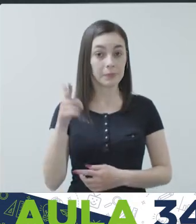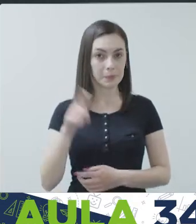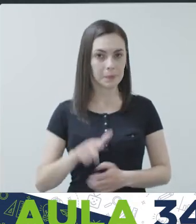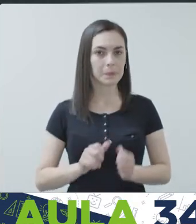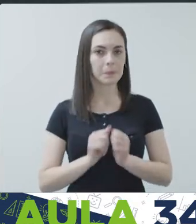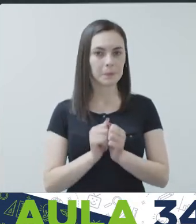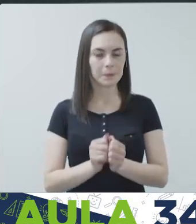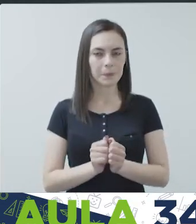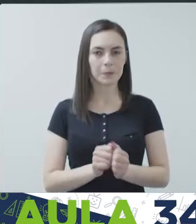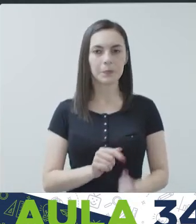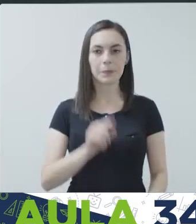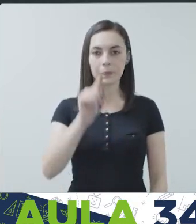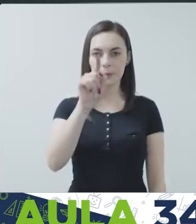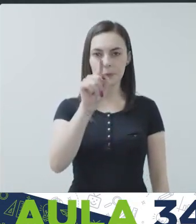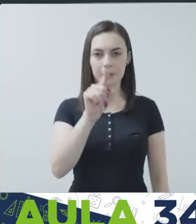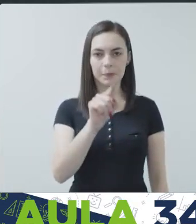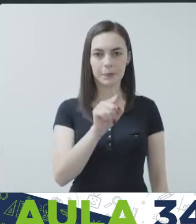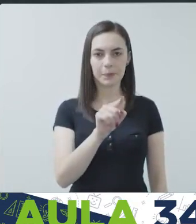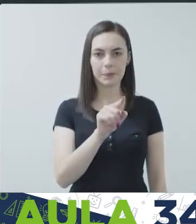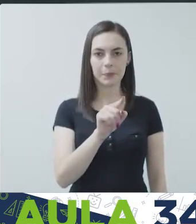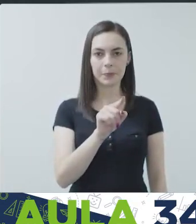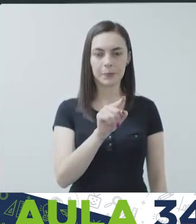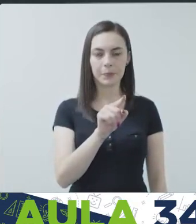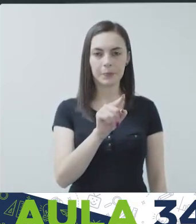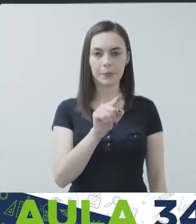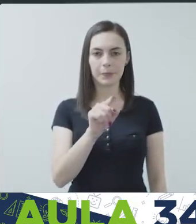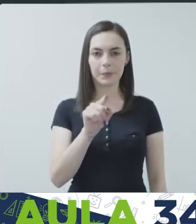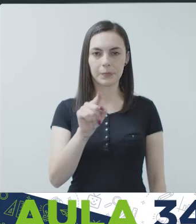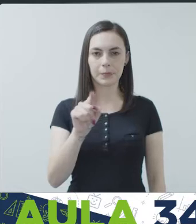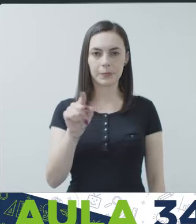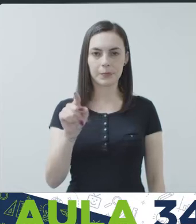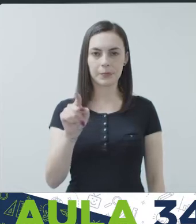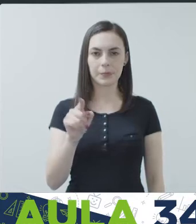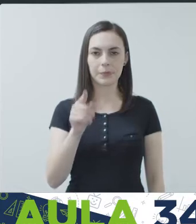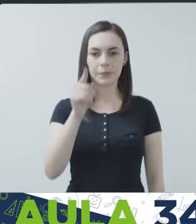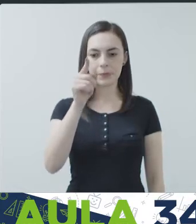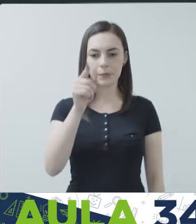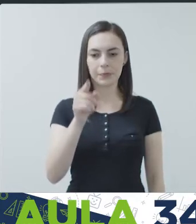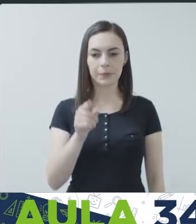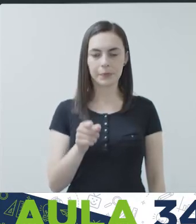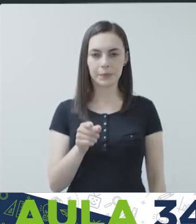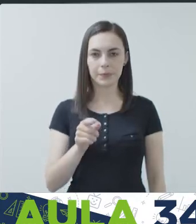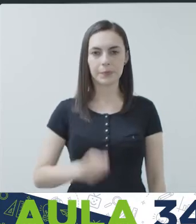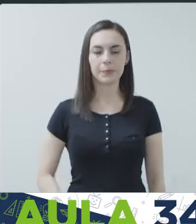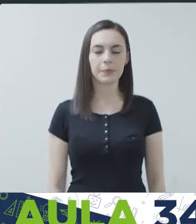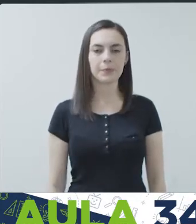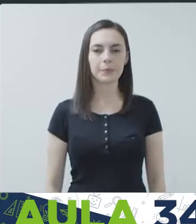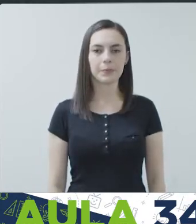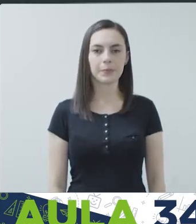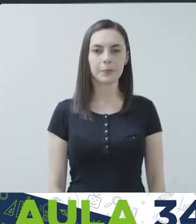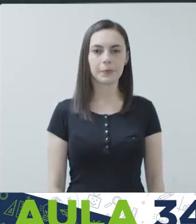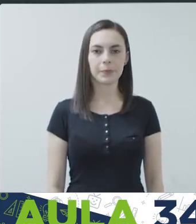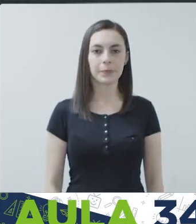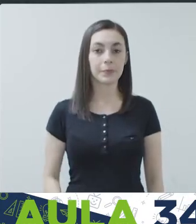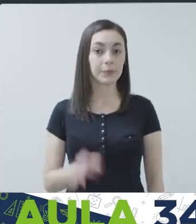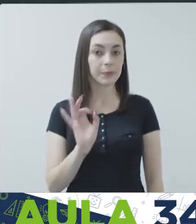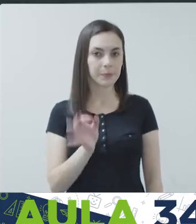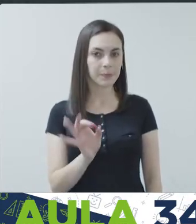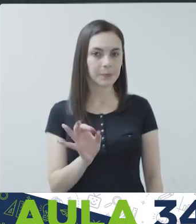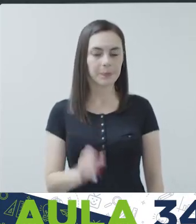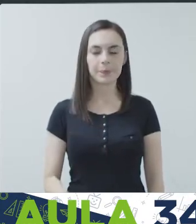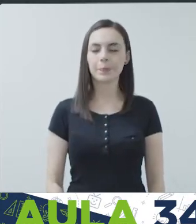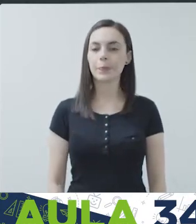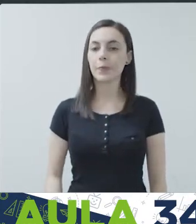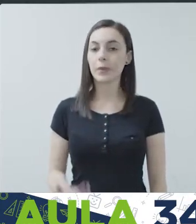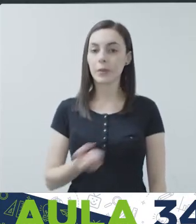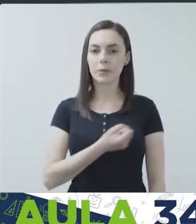juntos? Um, outro para cá e outro que desce. Certo?